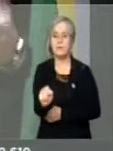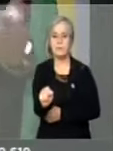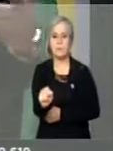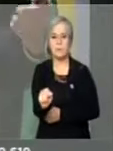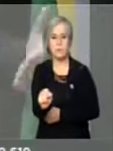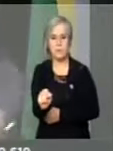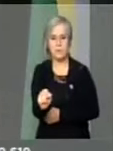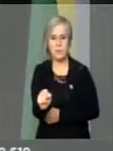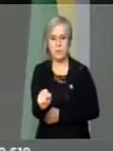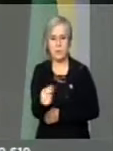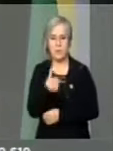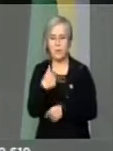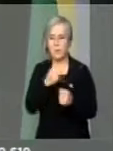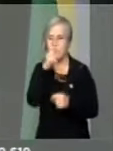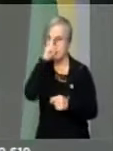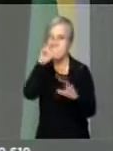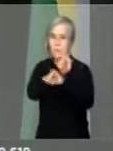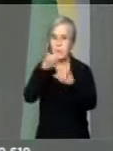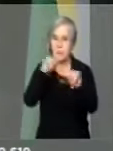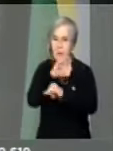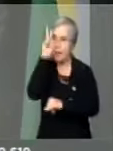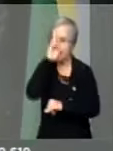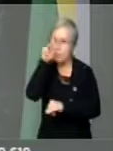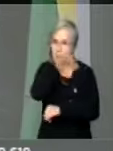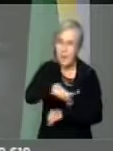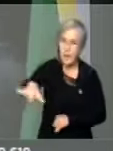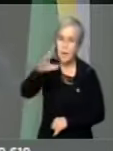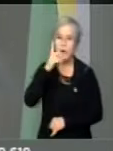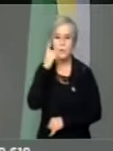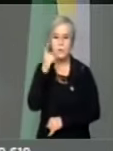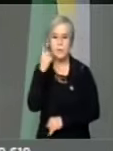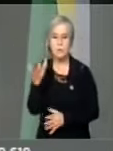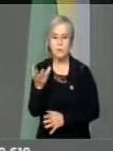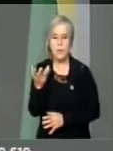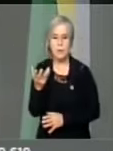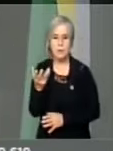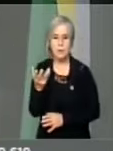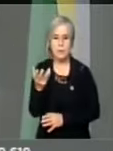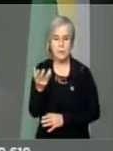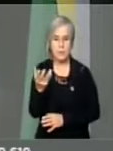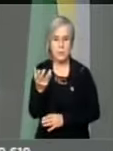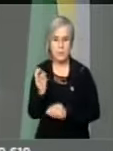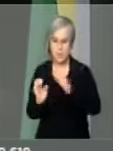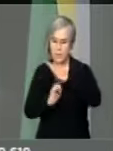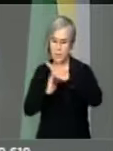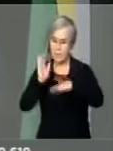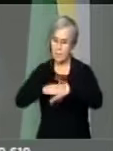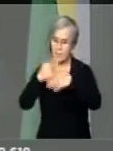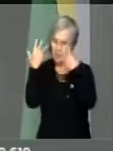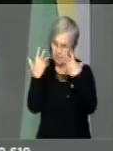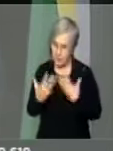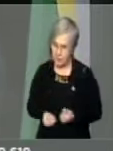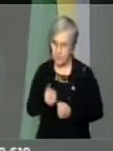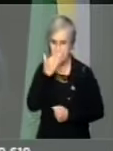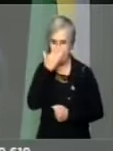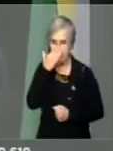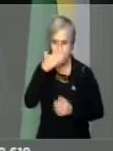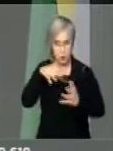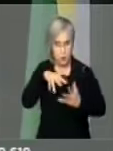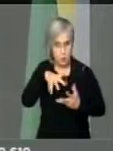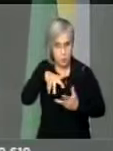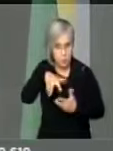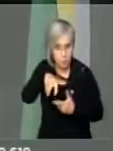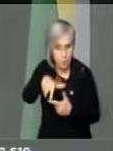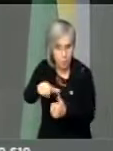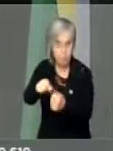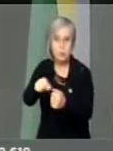sou obrigado a relembrar os senhores parlamentares, que a entidade que mais acolhe prostitutas no mundo, e não